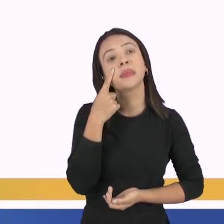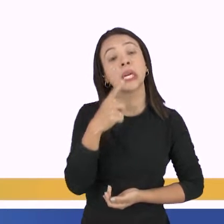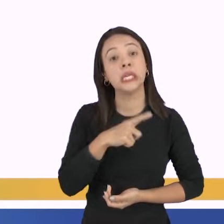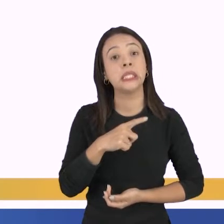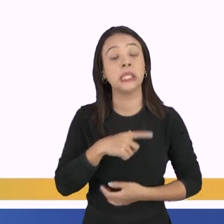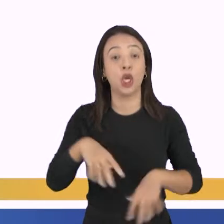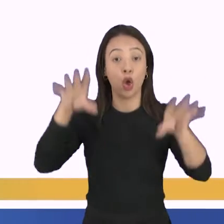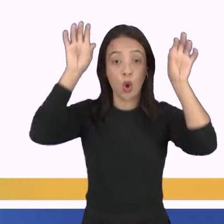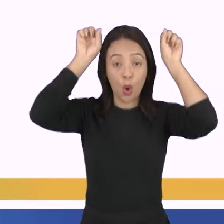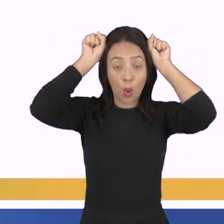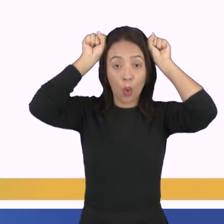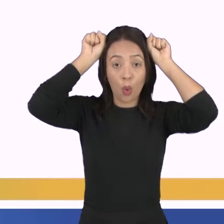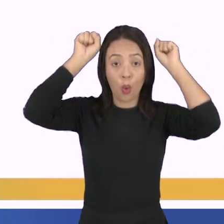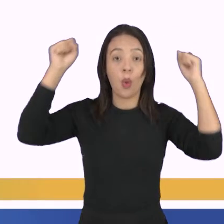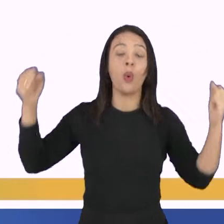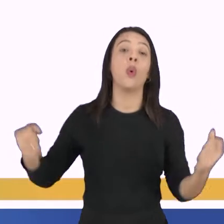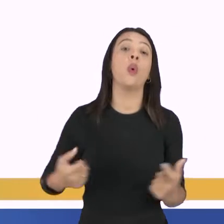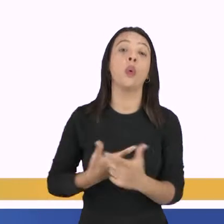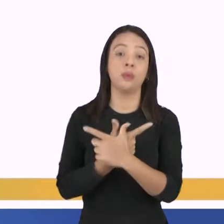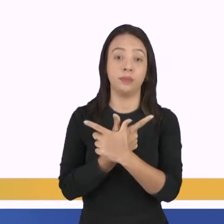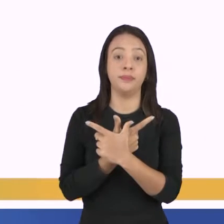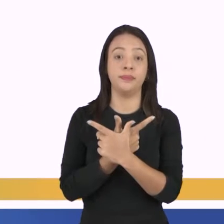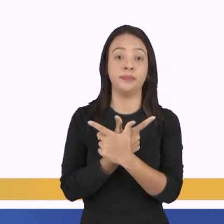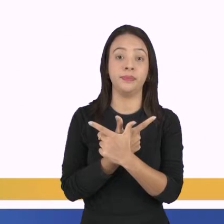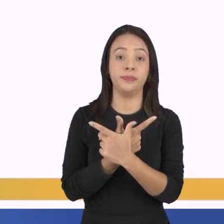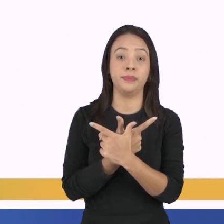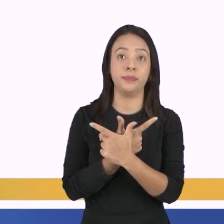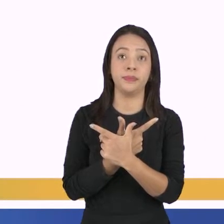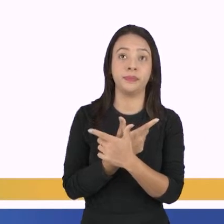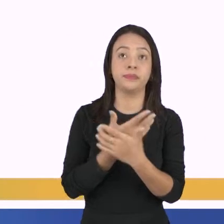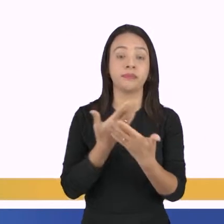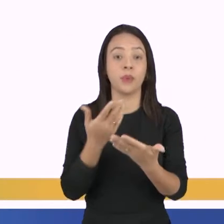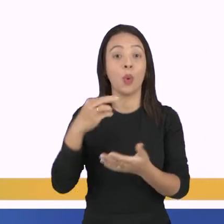Maias, né, lá